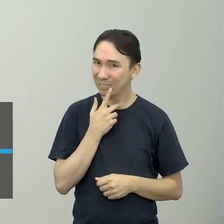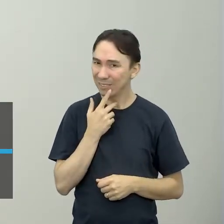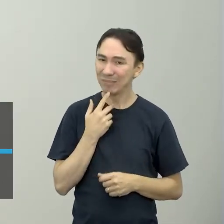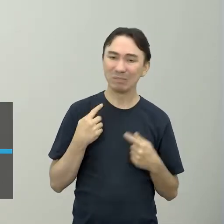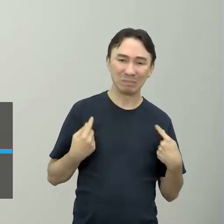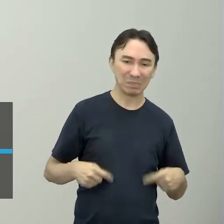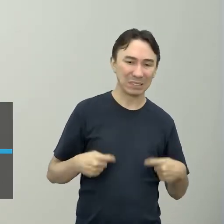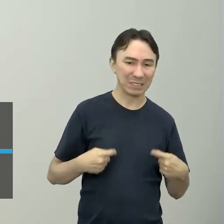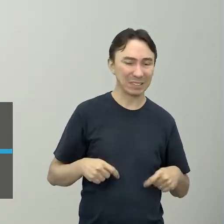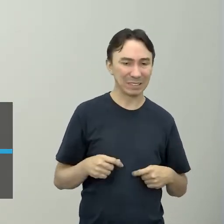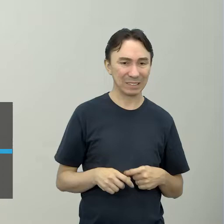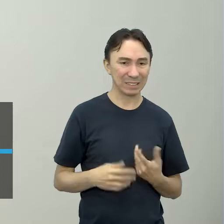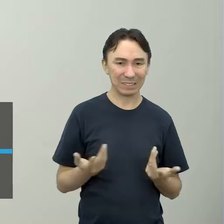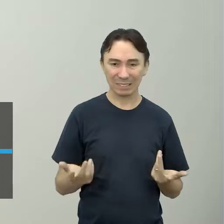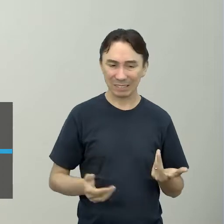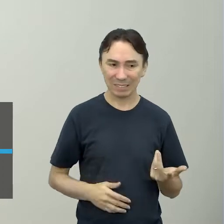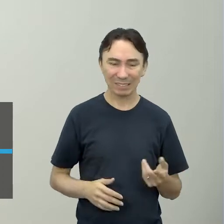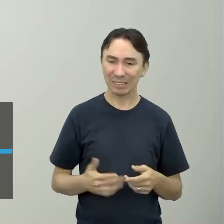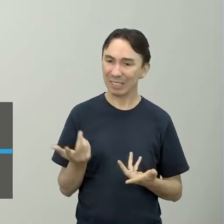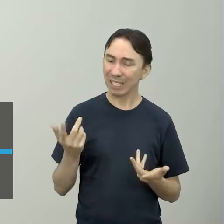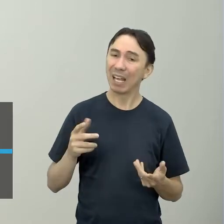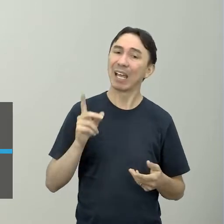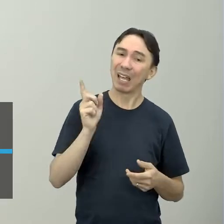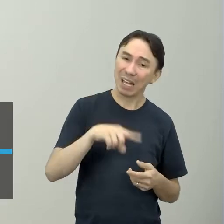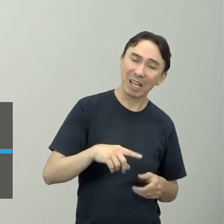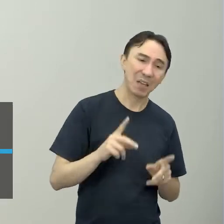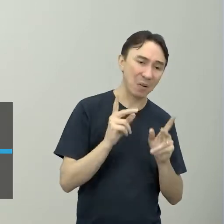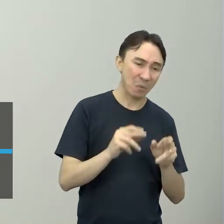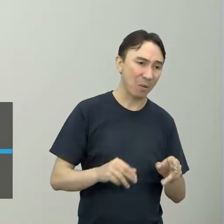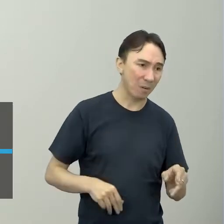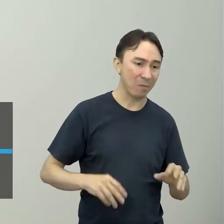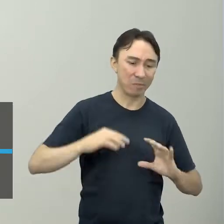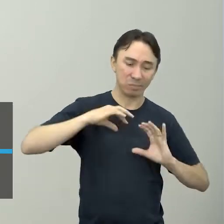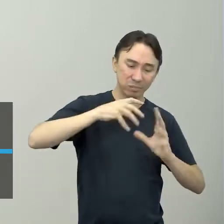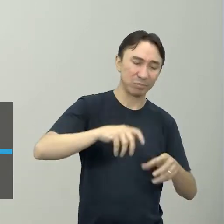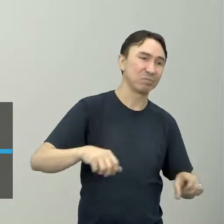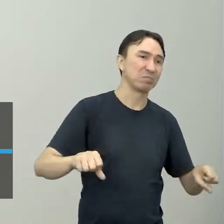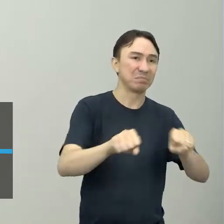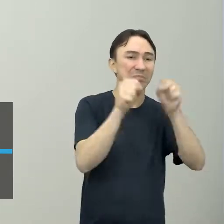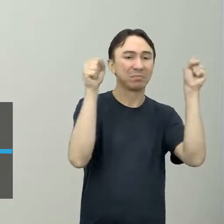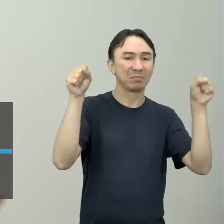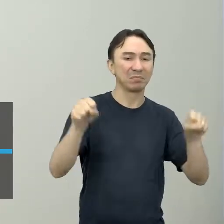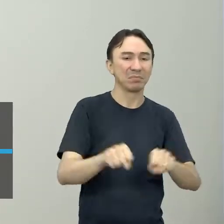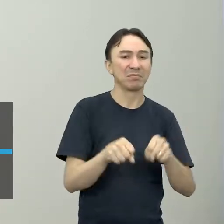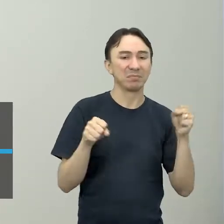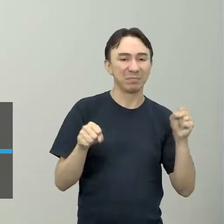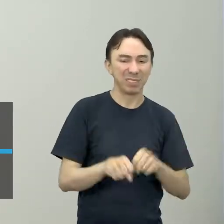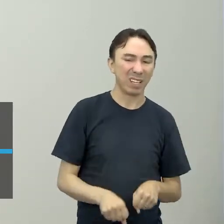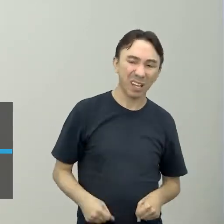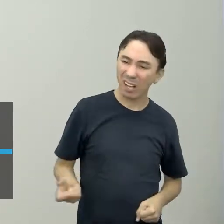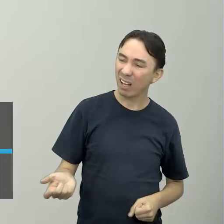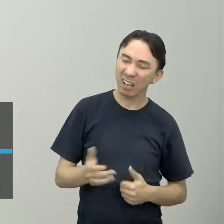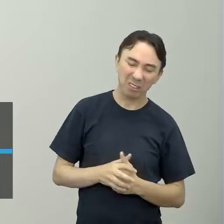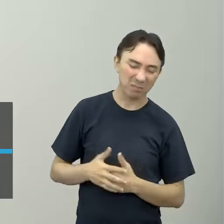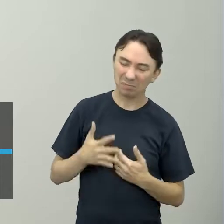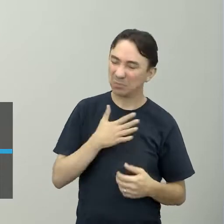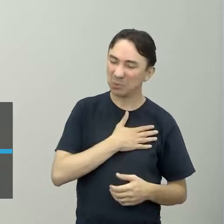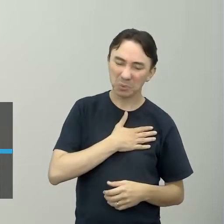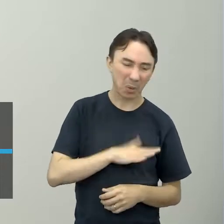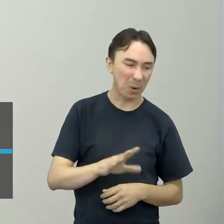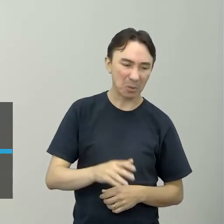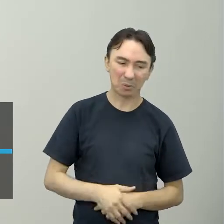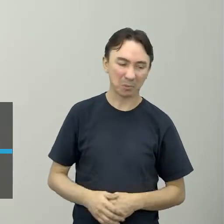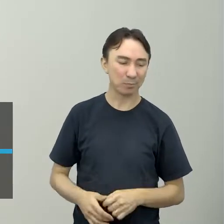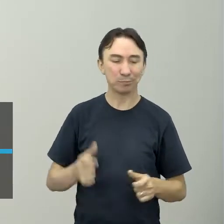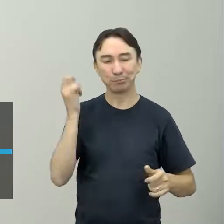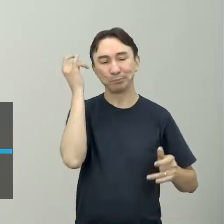na verdade, não está sendo algo cada vez mais destrutivo, né? Essa ideia de sempre, não serve mais, não gosto mais, compro novo, ao invés de tentar dar ali um